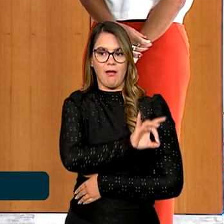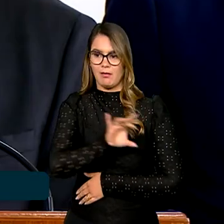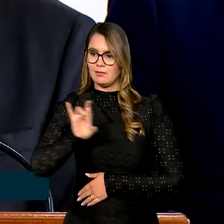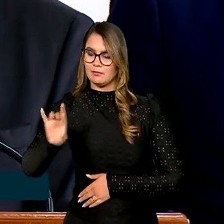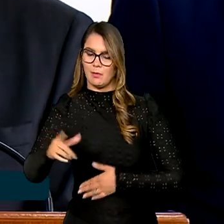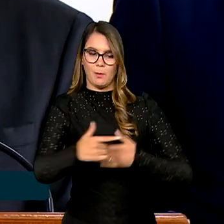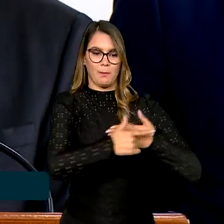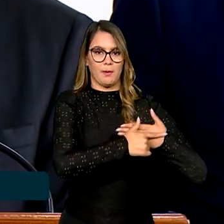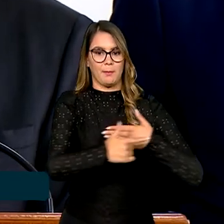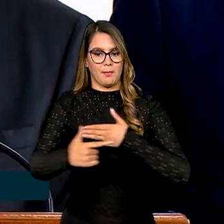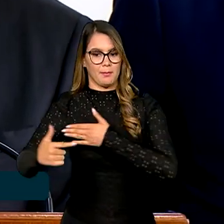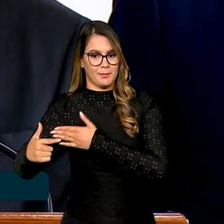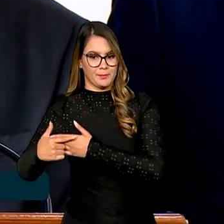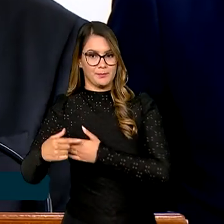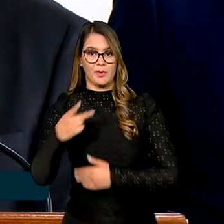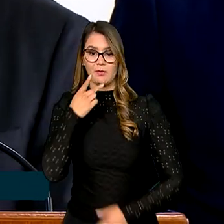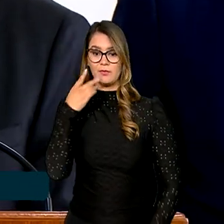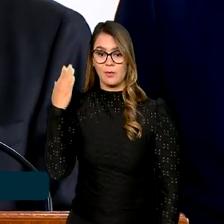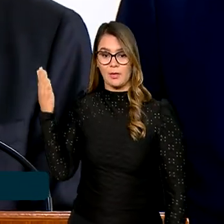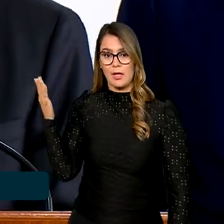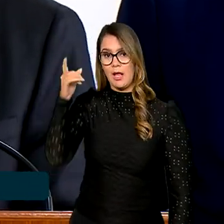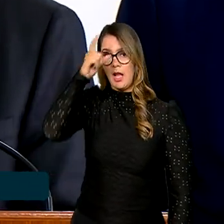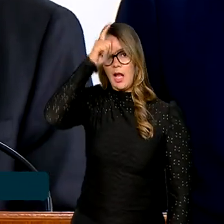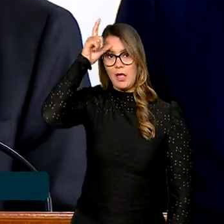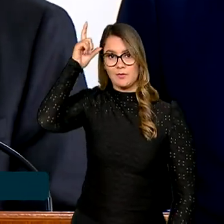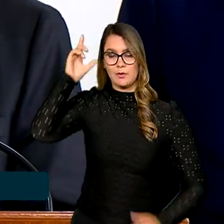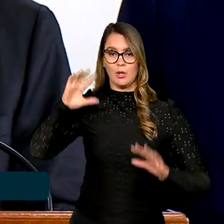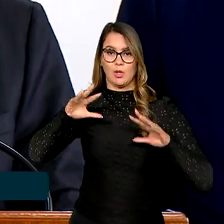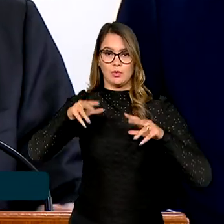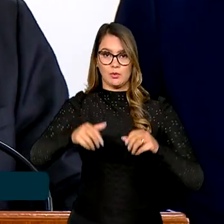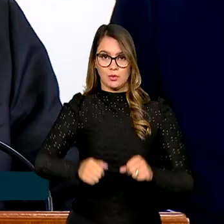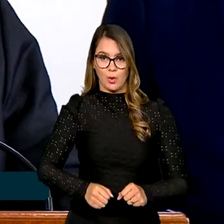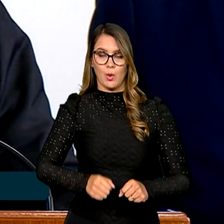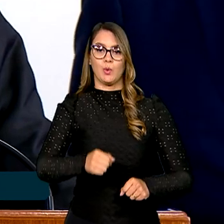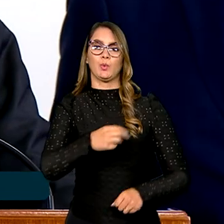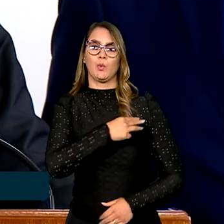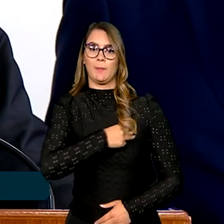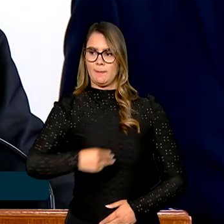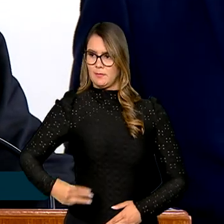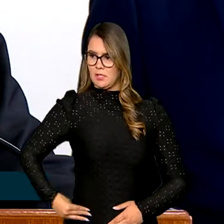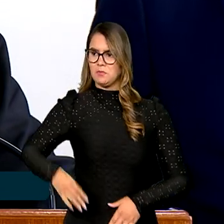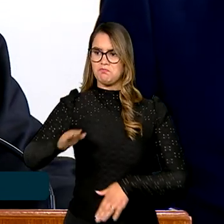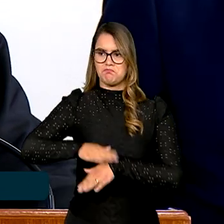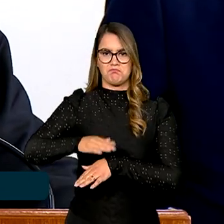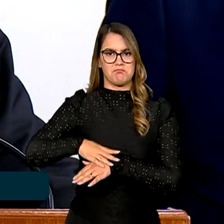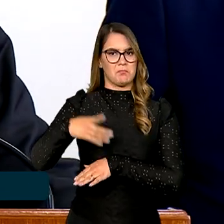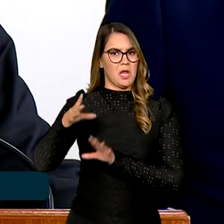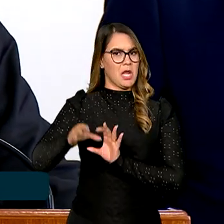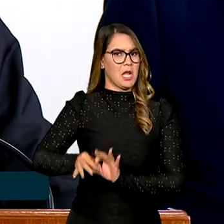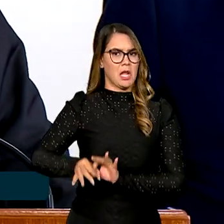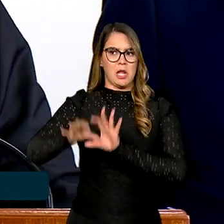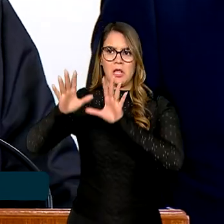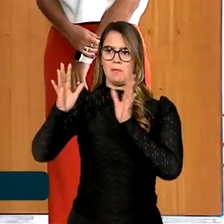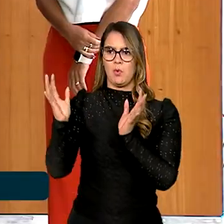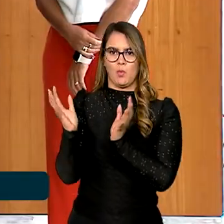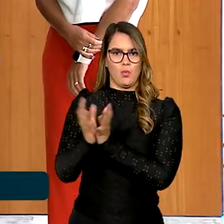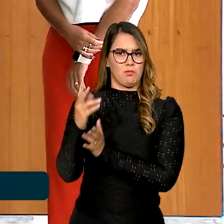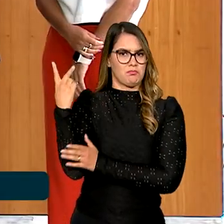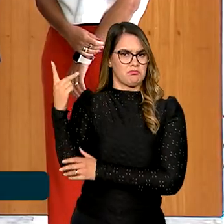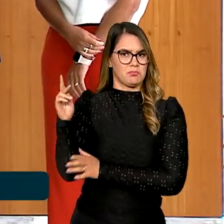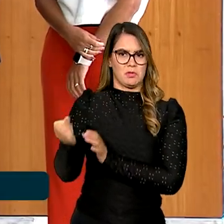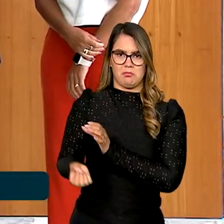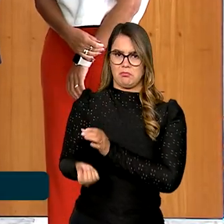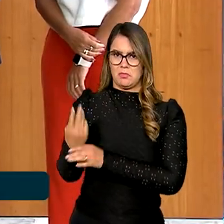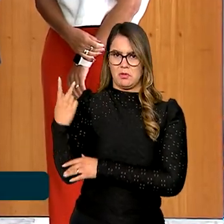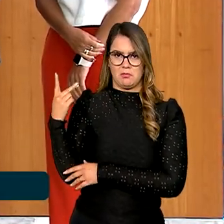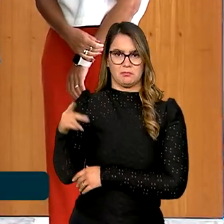função. E disse que Lewandowski, assim como todo ministro em seu governo, terá liberdade para escolher a própria equipe. Eu, quando